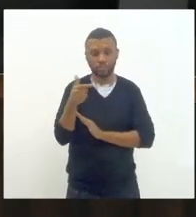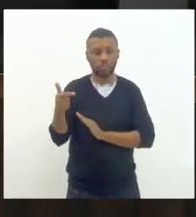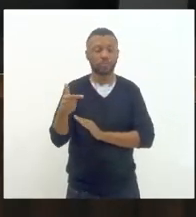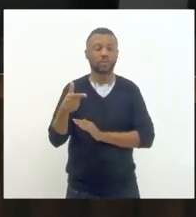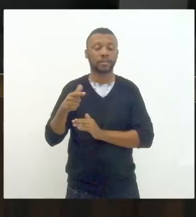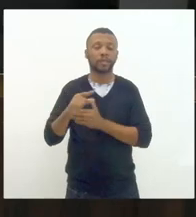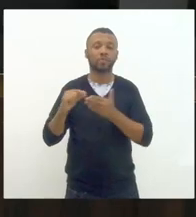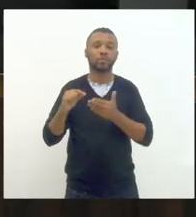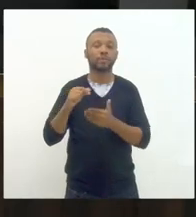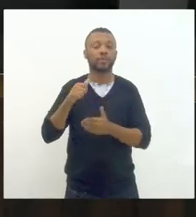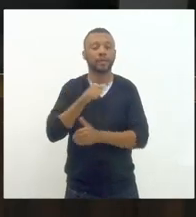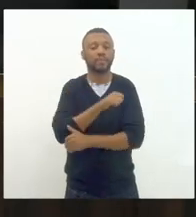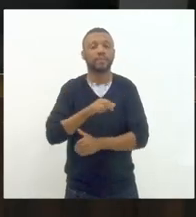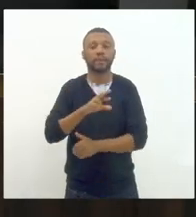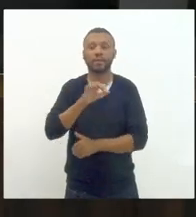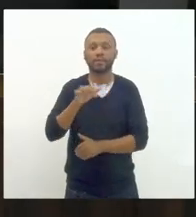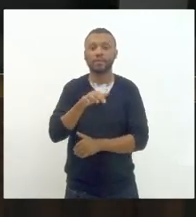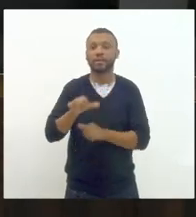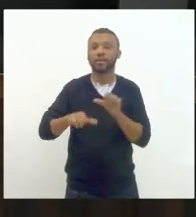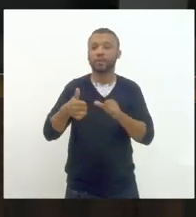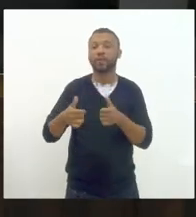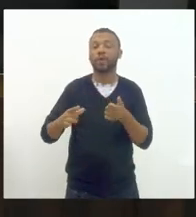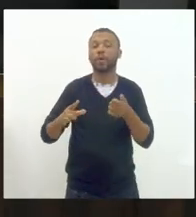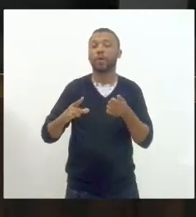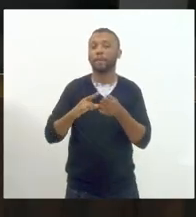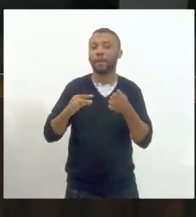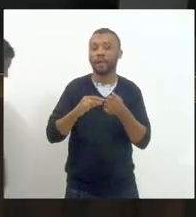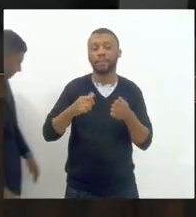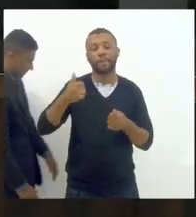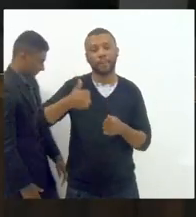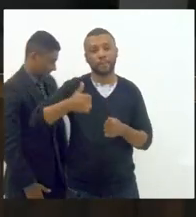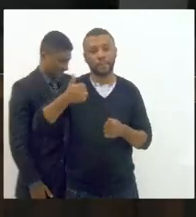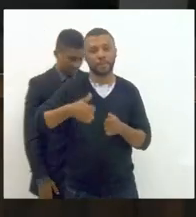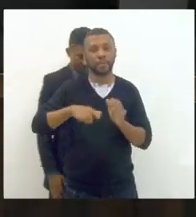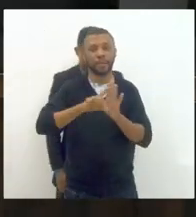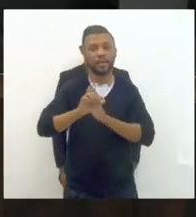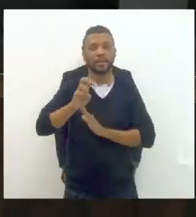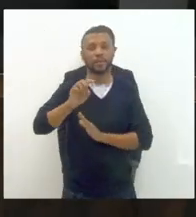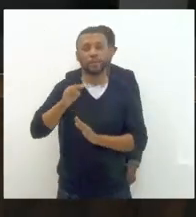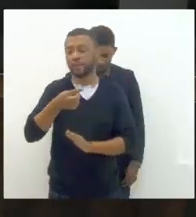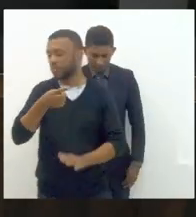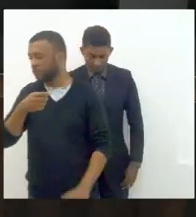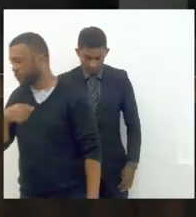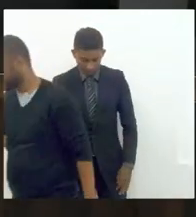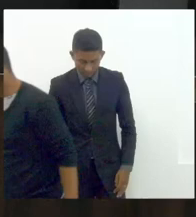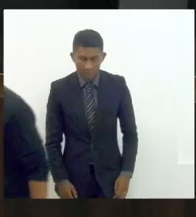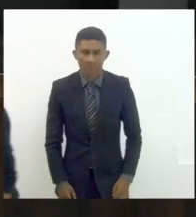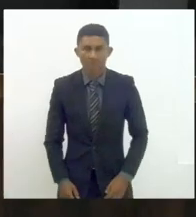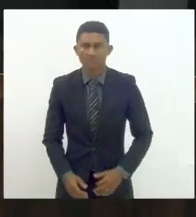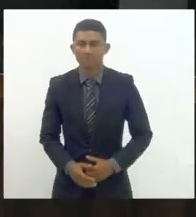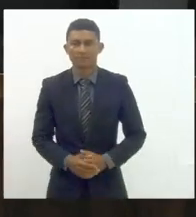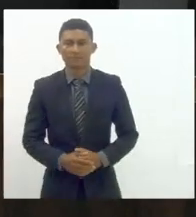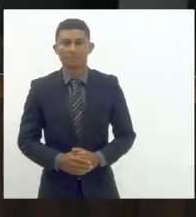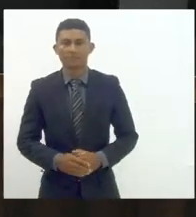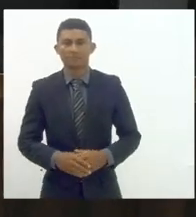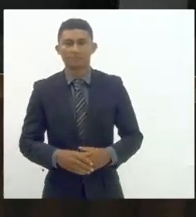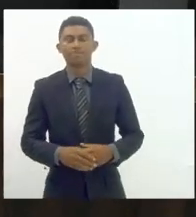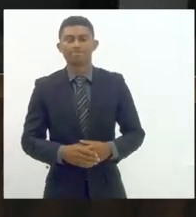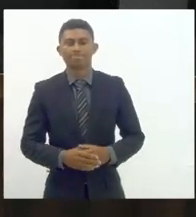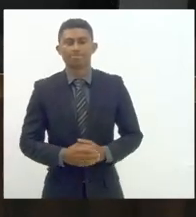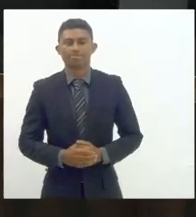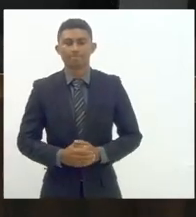Rejane, que altera o artigo 1º e seu parágrafo único da lei 5.861, de 6 de janeiro de 2011, da